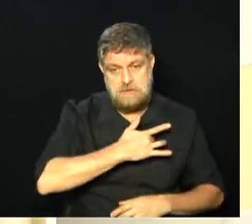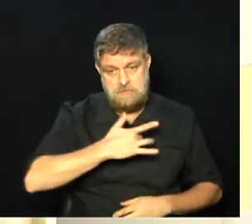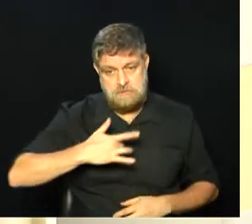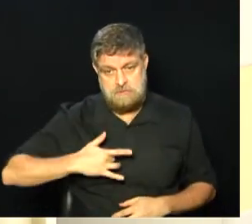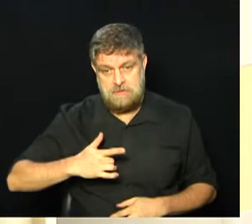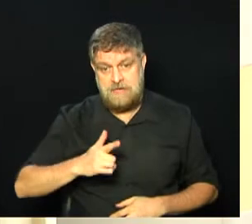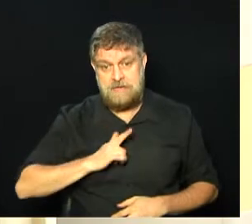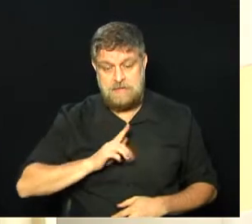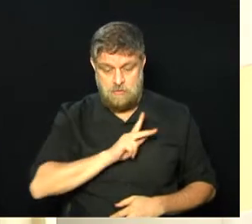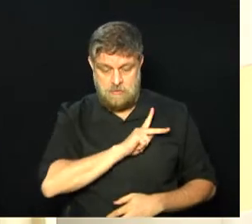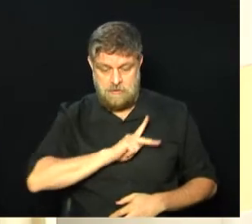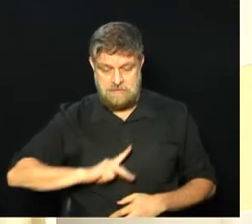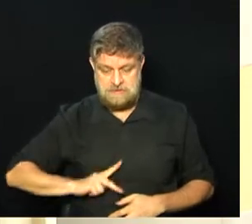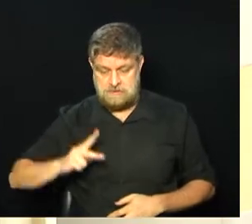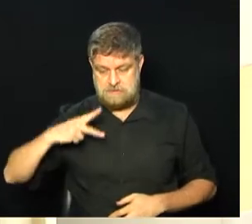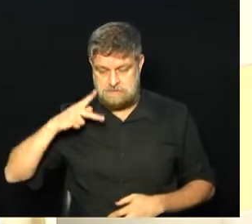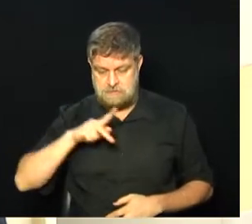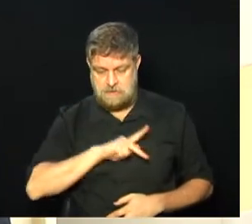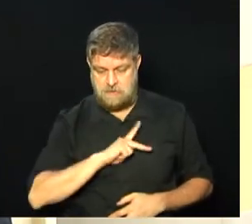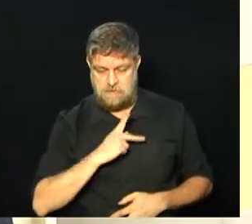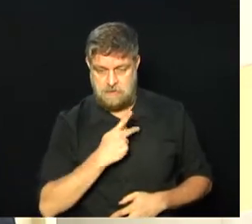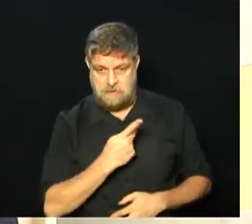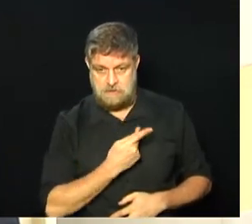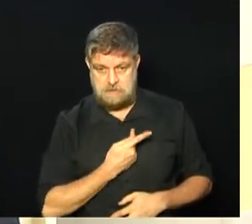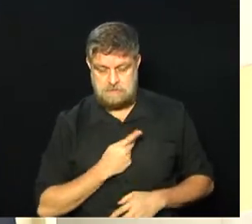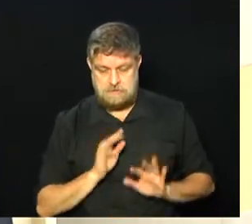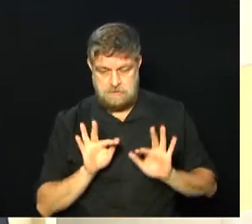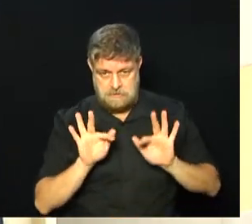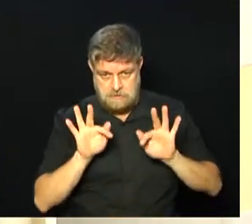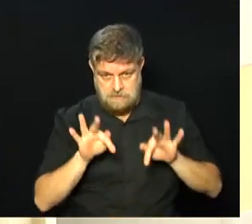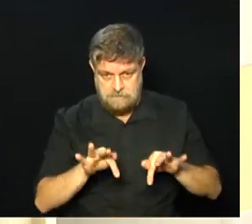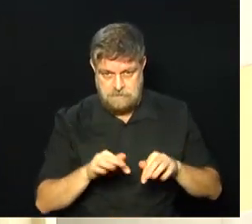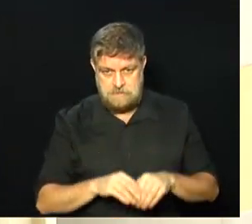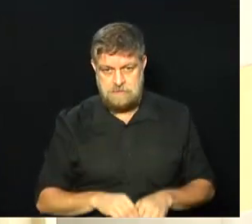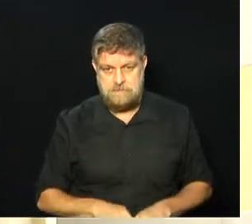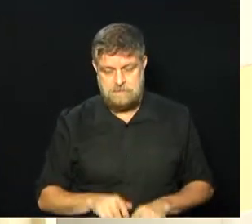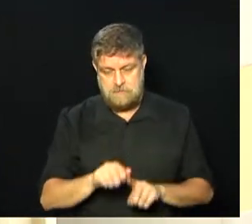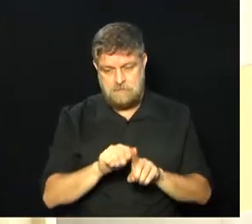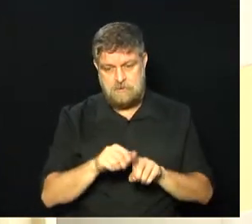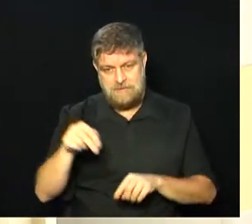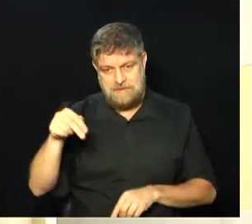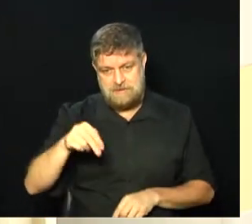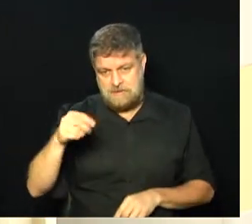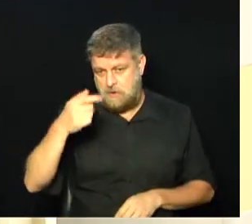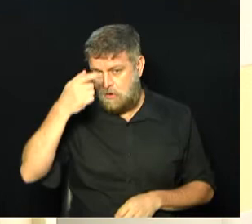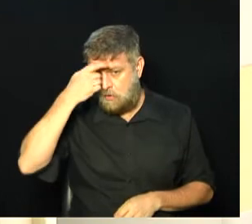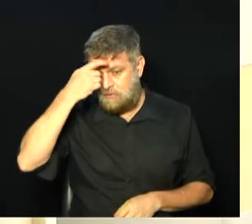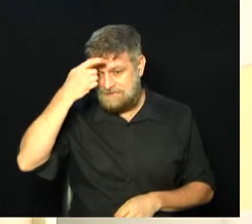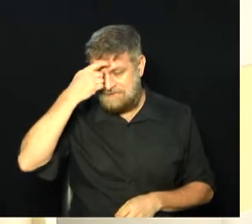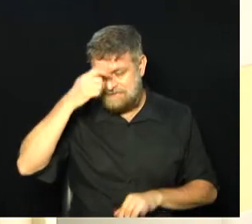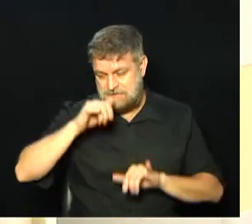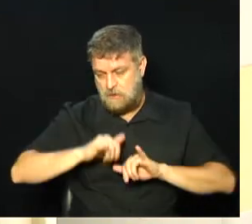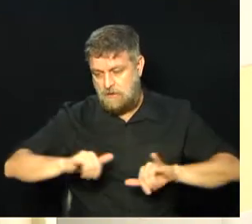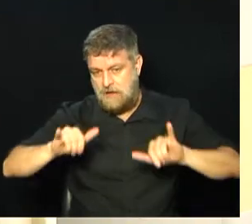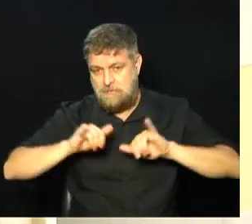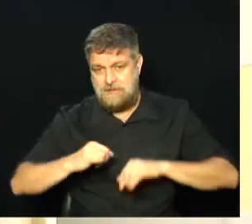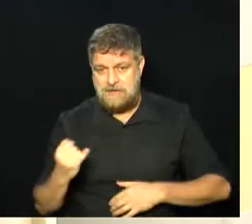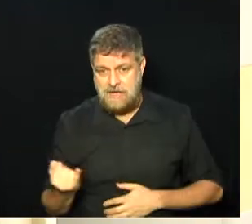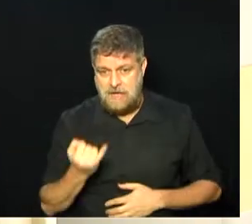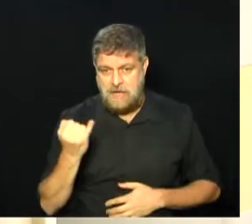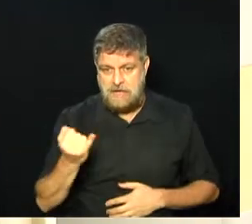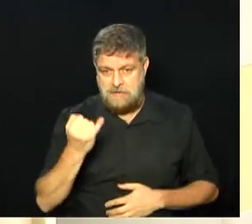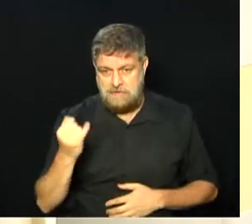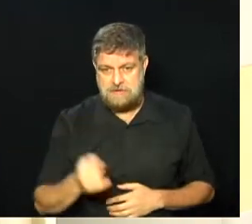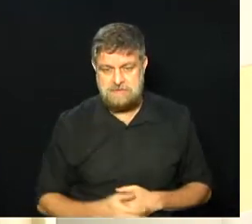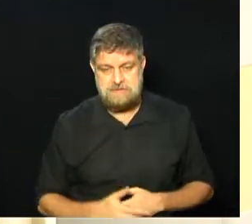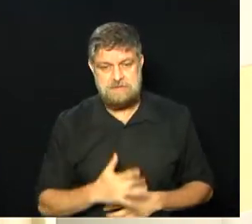vereador Paulo Haddad, que encerra a conscientização, né, a campanha de conscientização sobre a importância de cuidar e